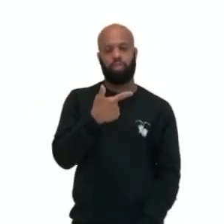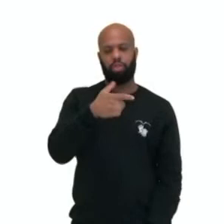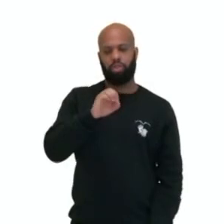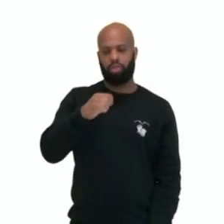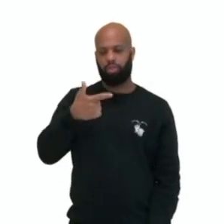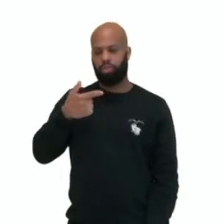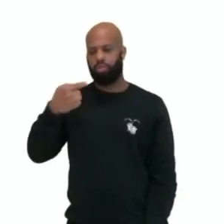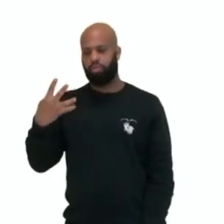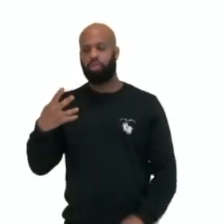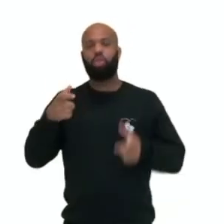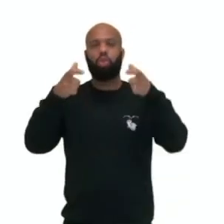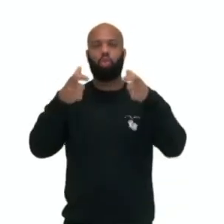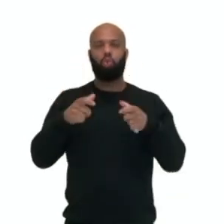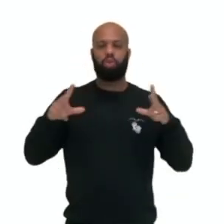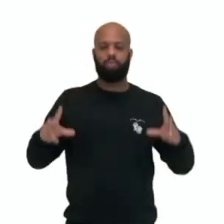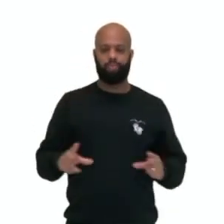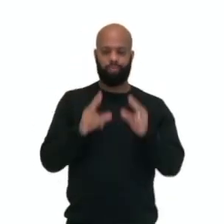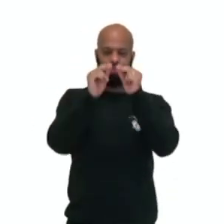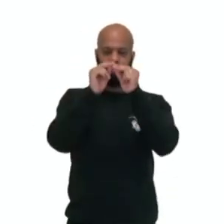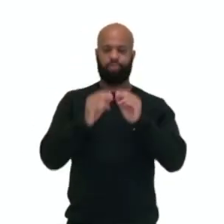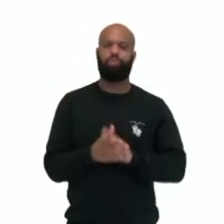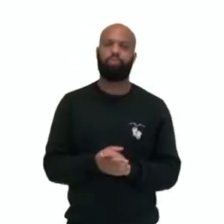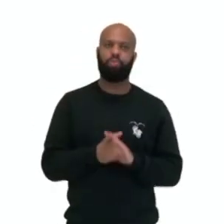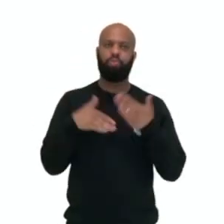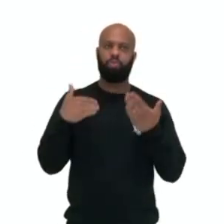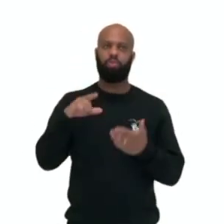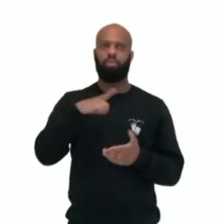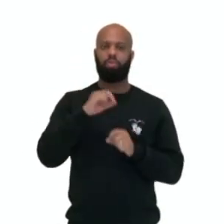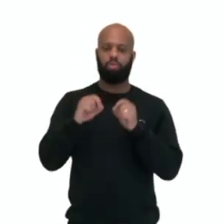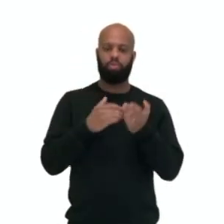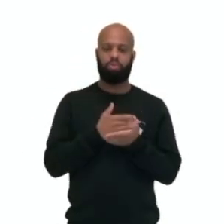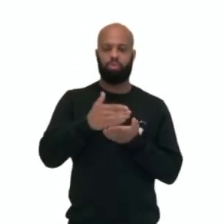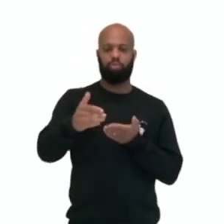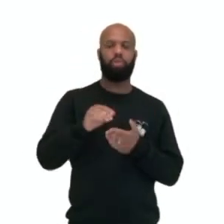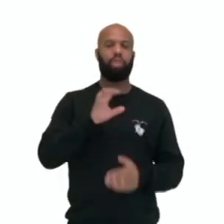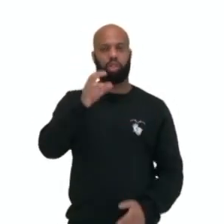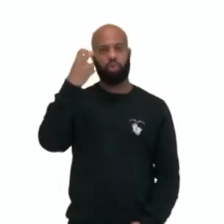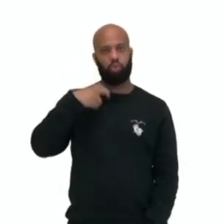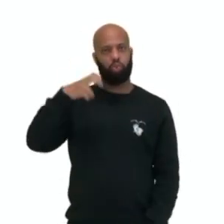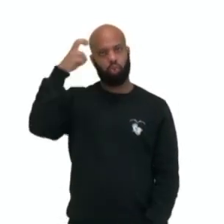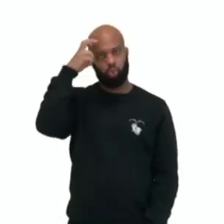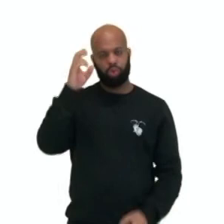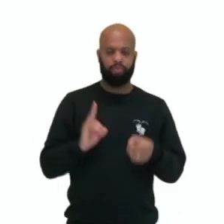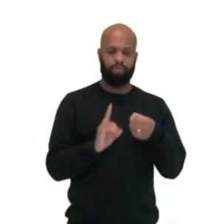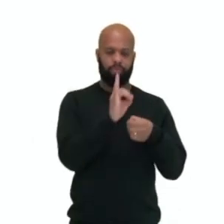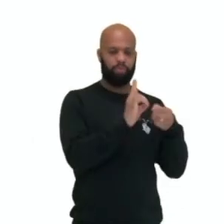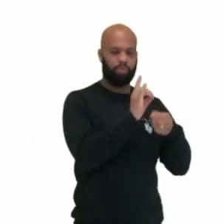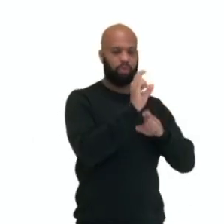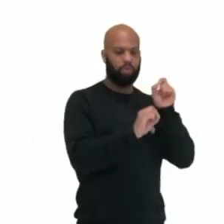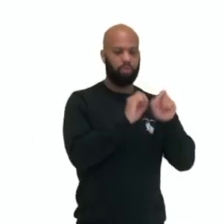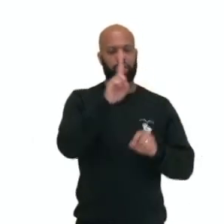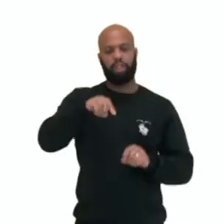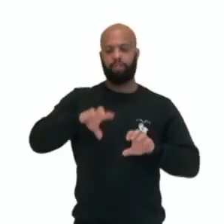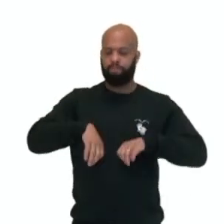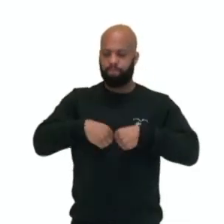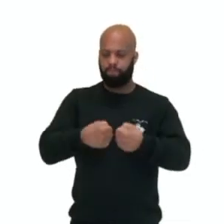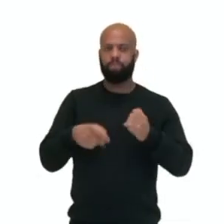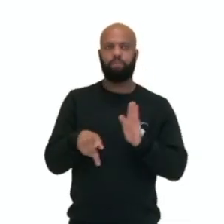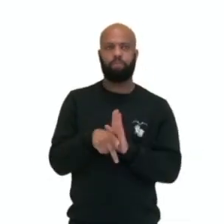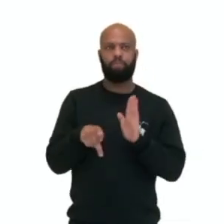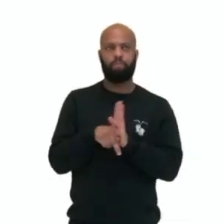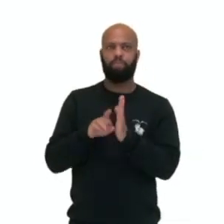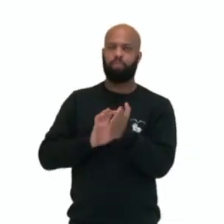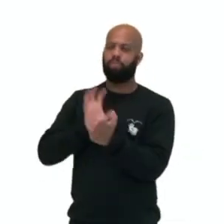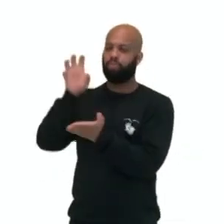em 2024. A estreia desse símbolo da cultura urbana é tida como mais um esforço do COI,